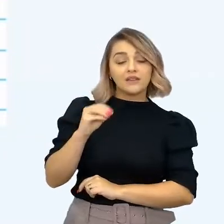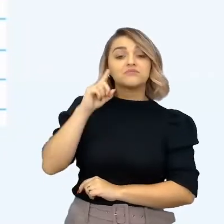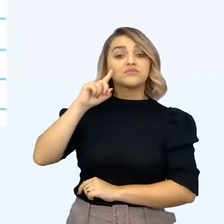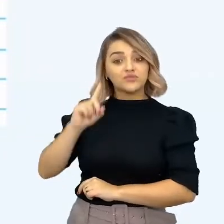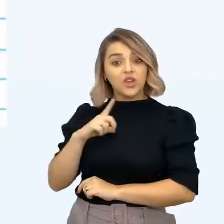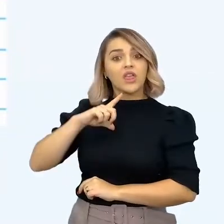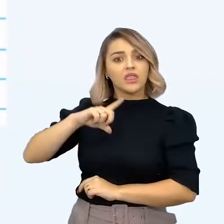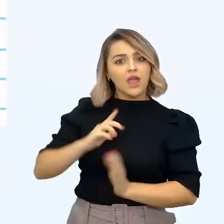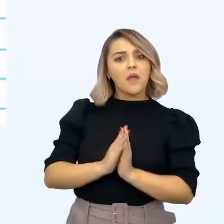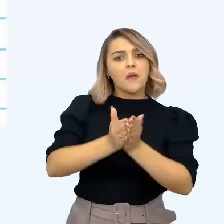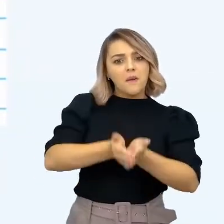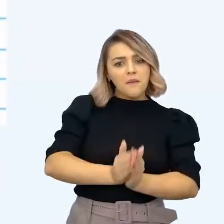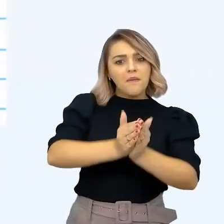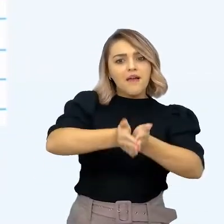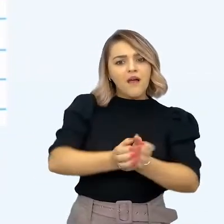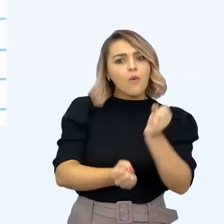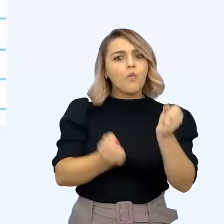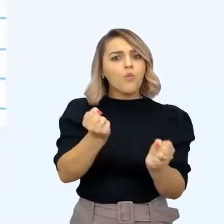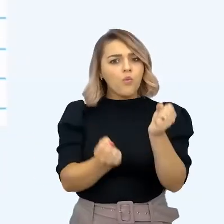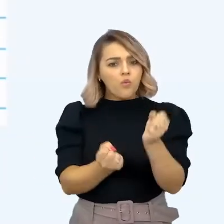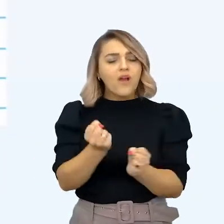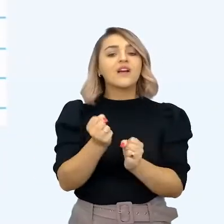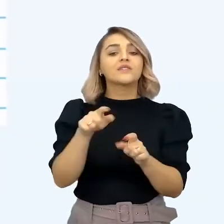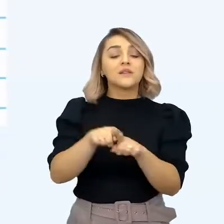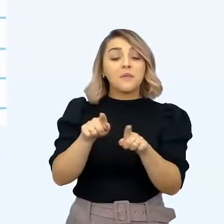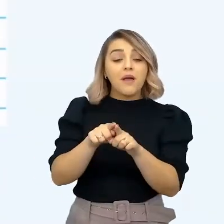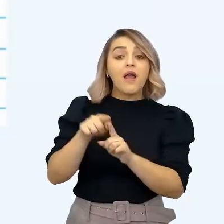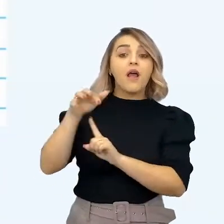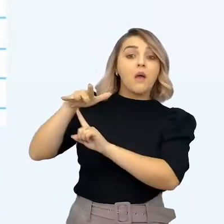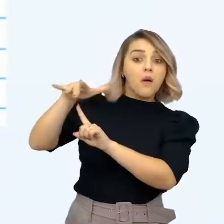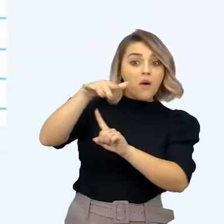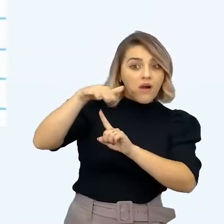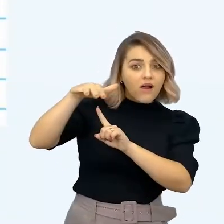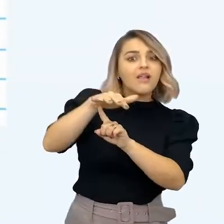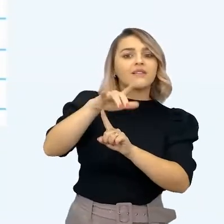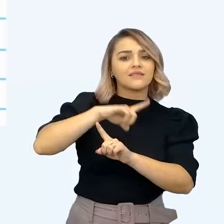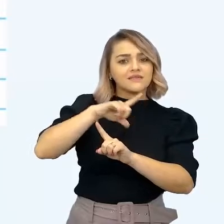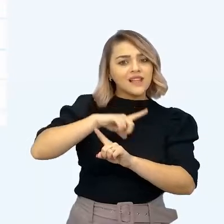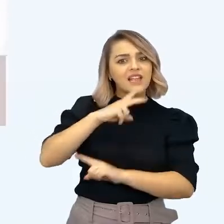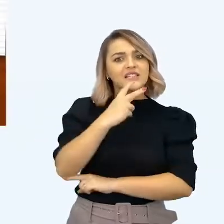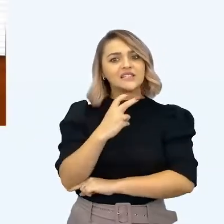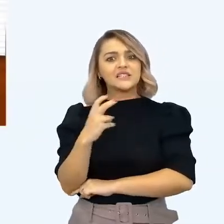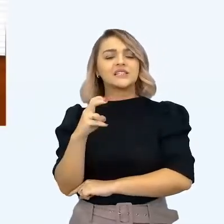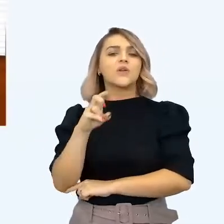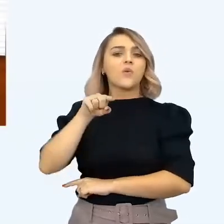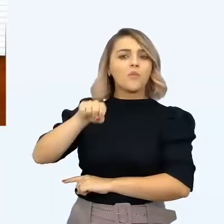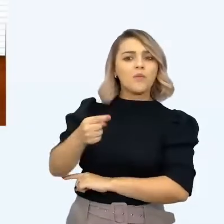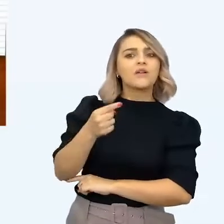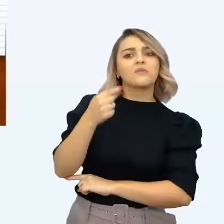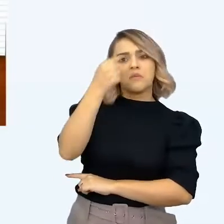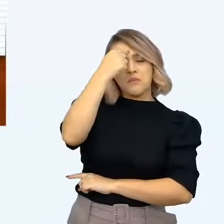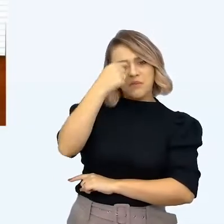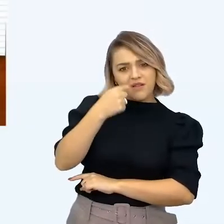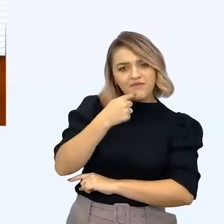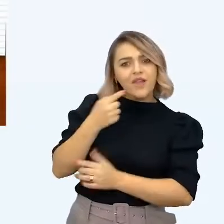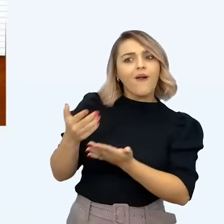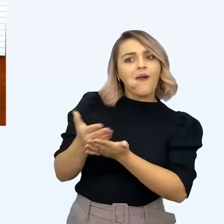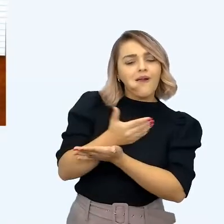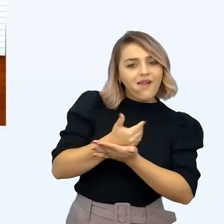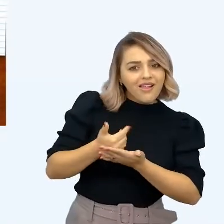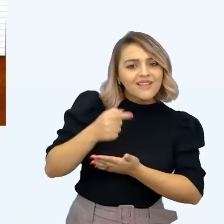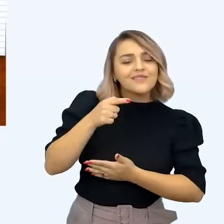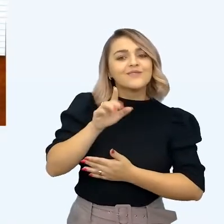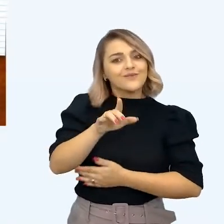até helicópteros, com mais de 5.000 perfis de solos descritos e coletados. Ficamos por aqui. Gostou do vídeo?